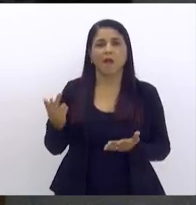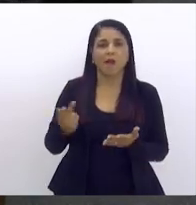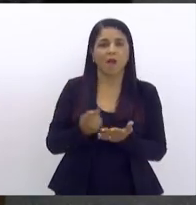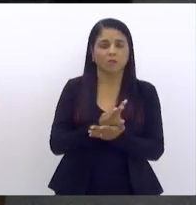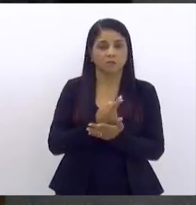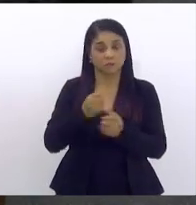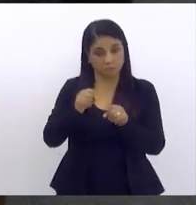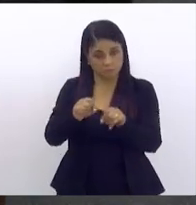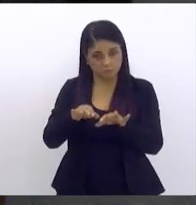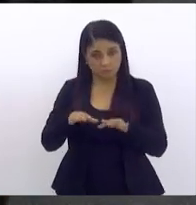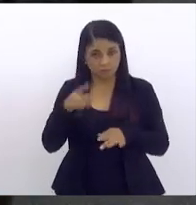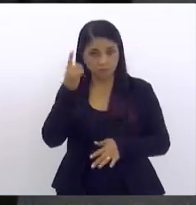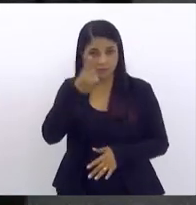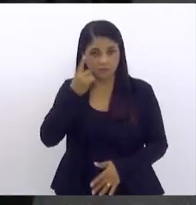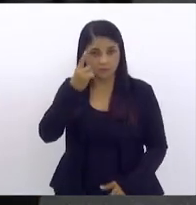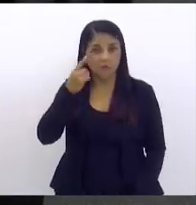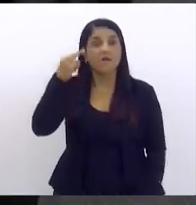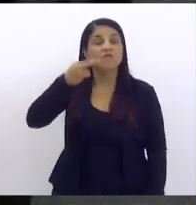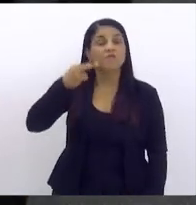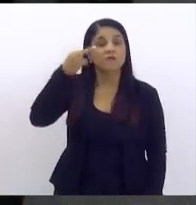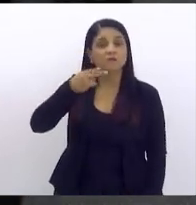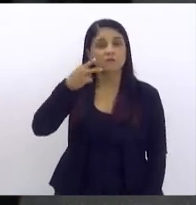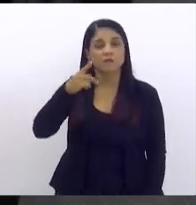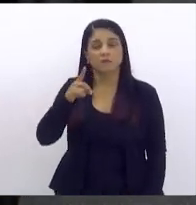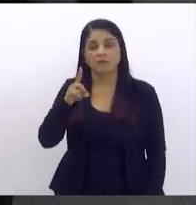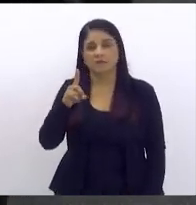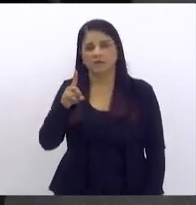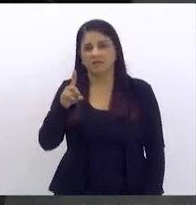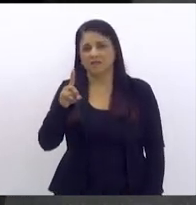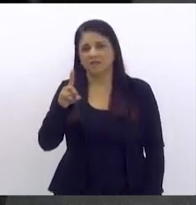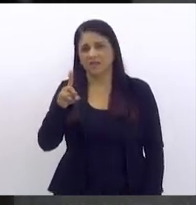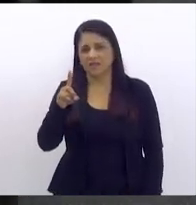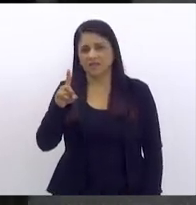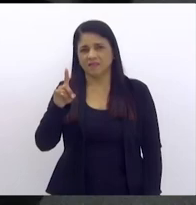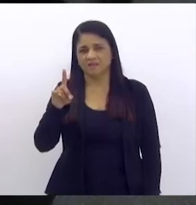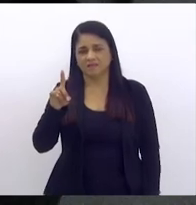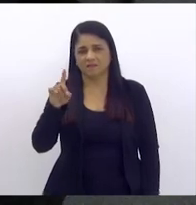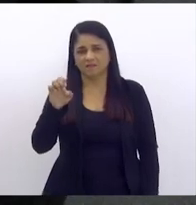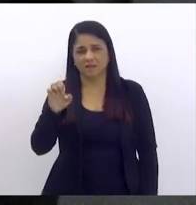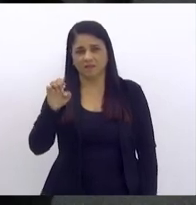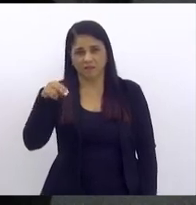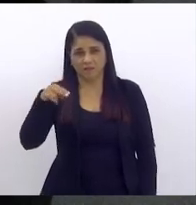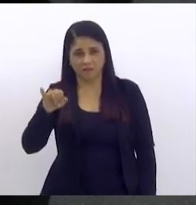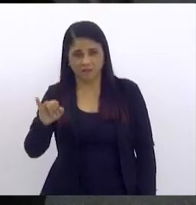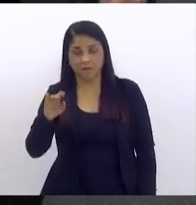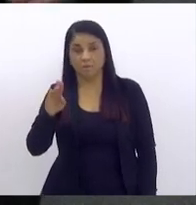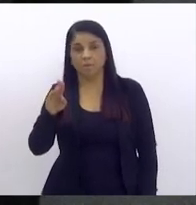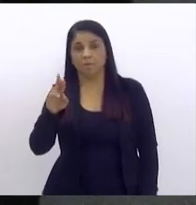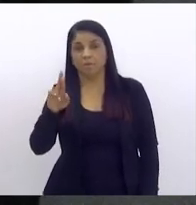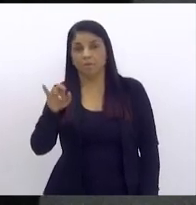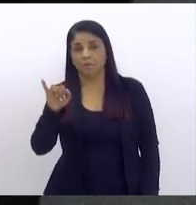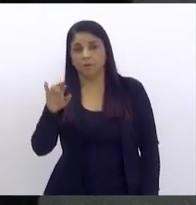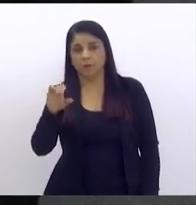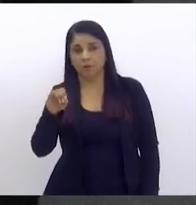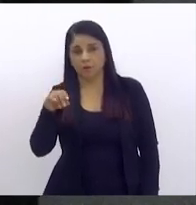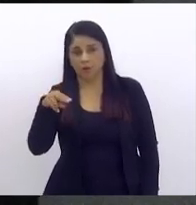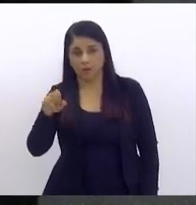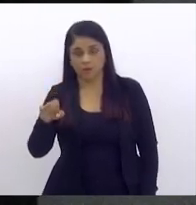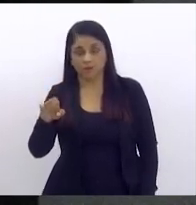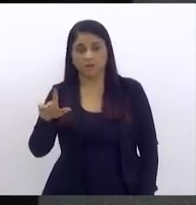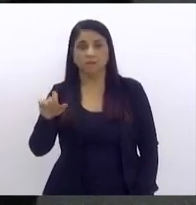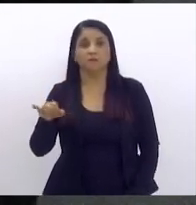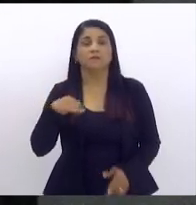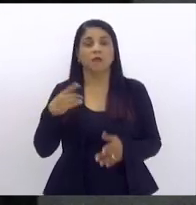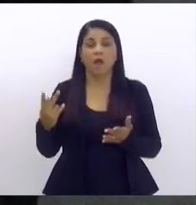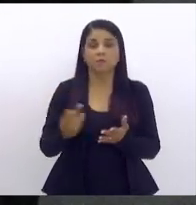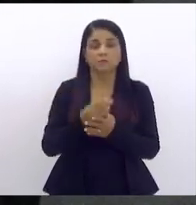de Janeiro, a vereadora Beni Brioli. No final da sessão parlamentar ocorrida na Câmara Municipal de Niterói,